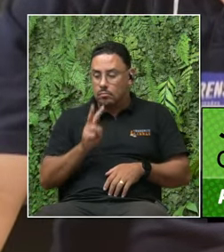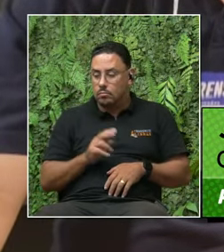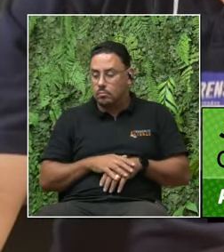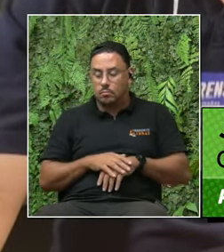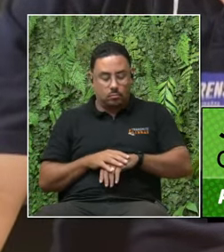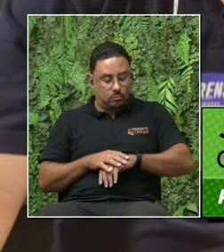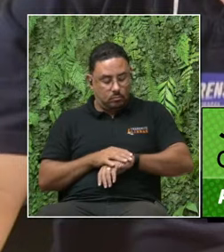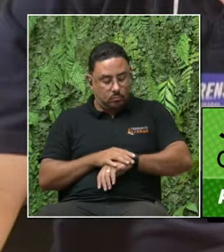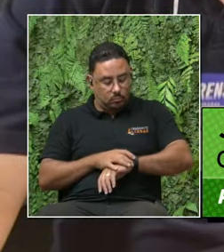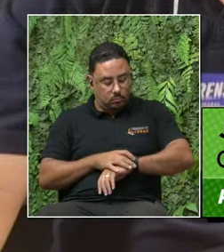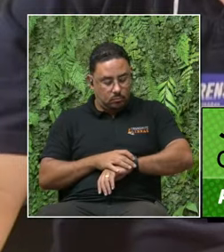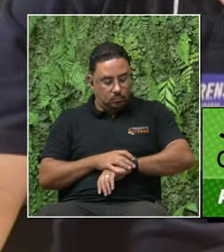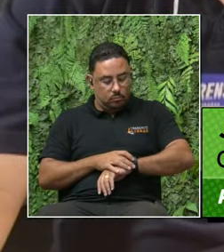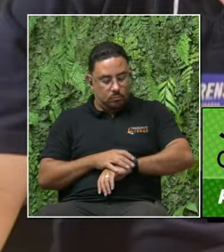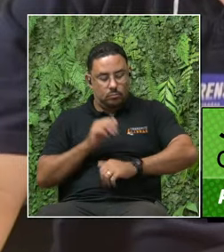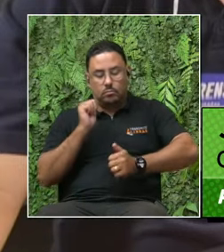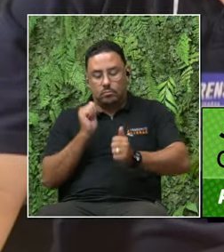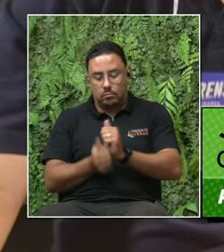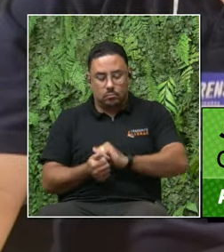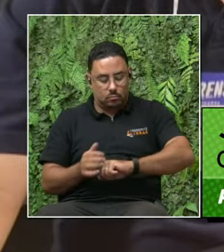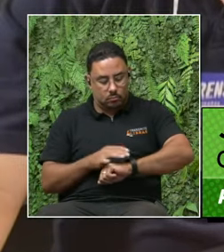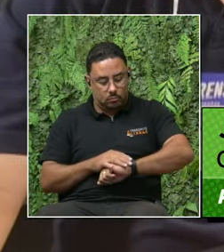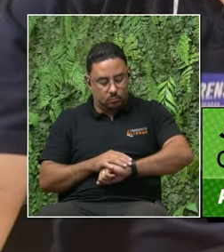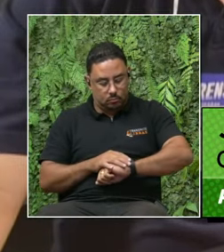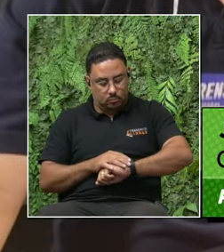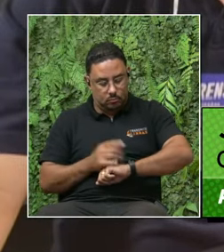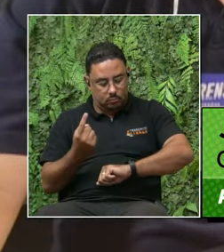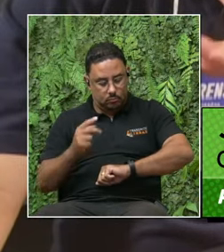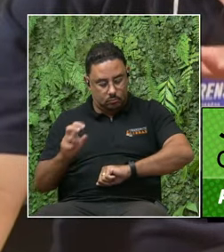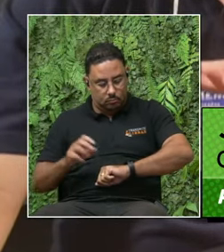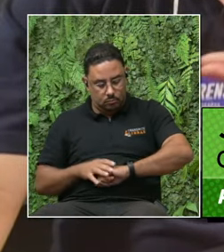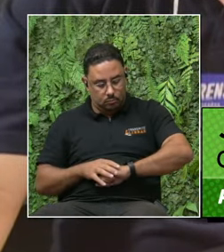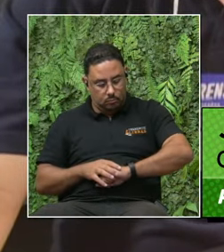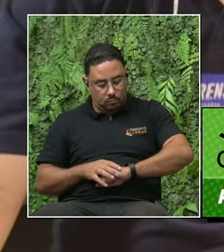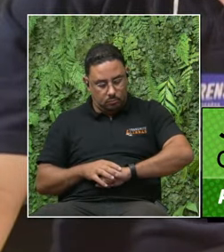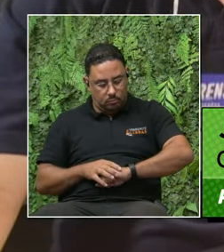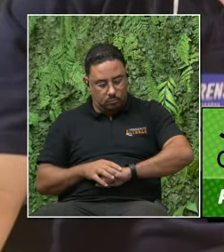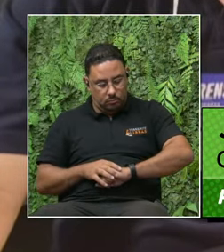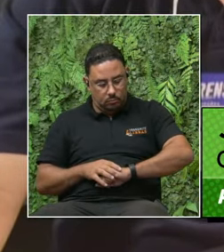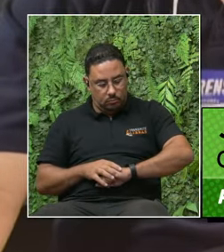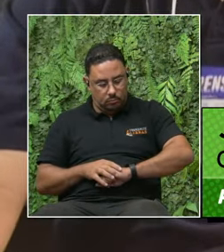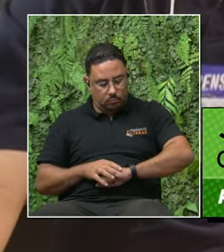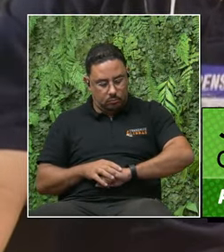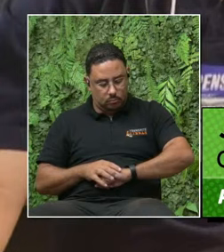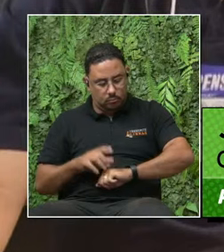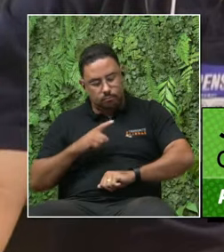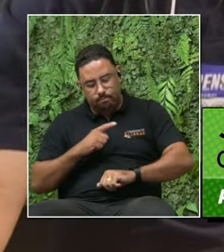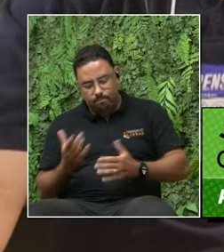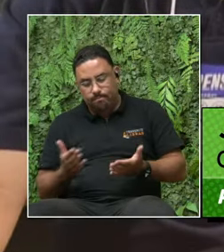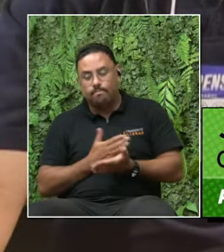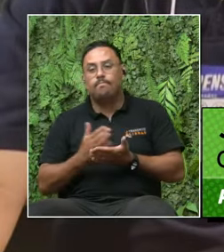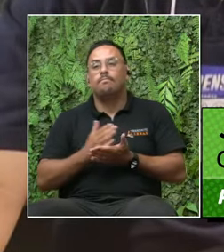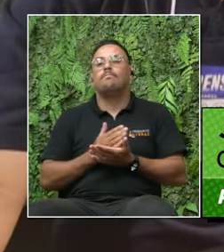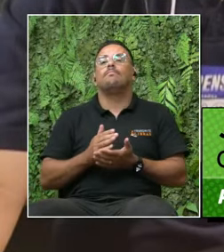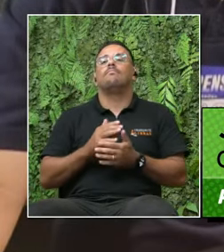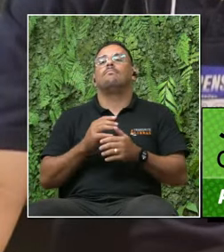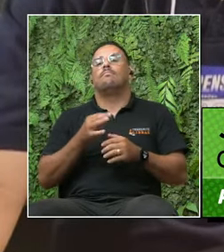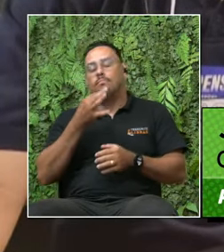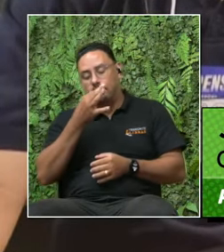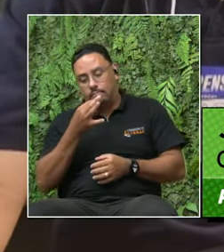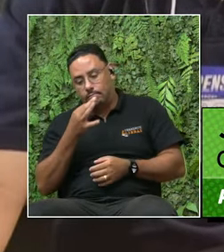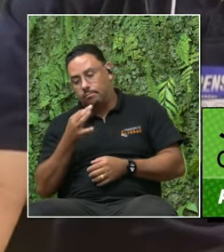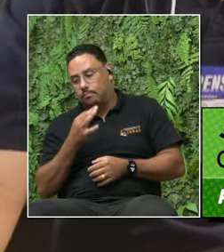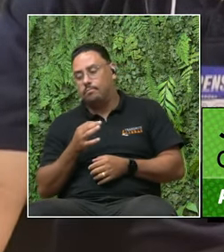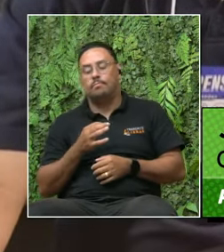que aquele jogo em que você a cada 5 minutos eu não sei também se você teve essa percepção Gilbert é do juiz picotando o jogo